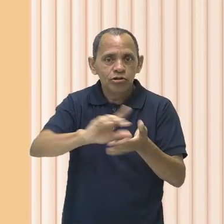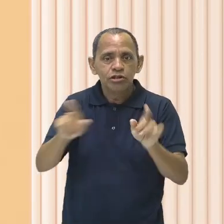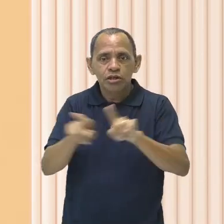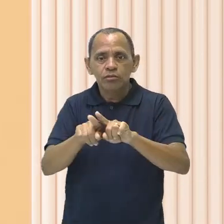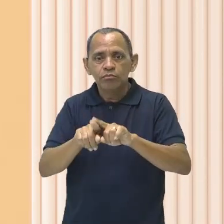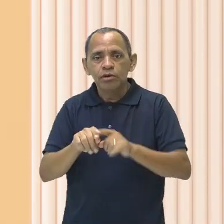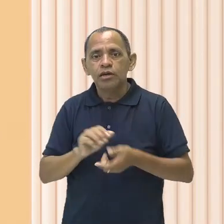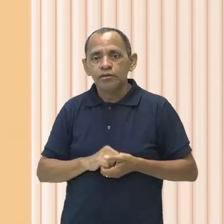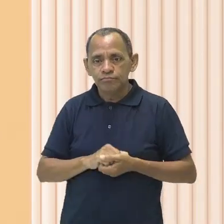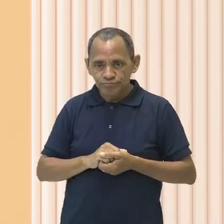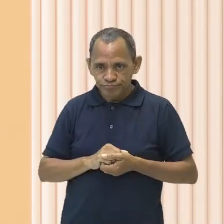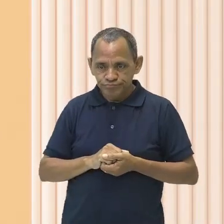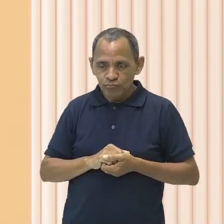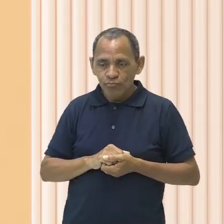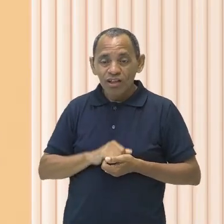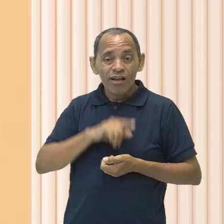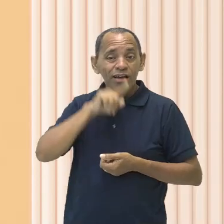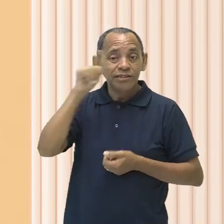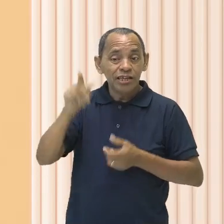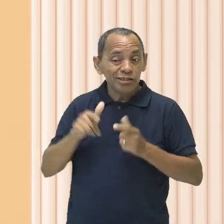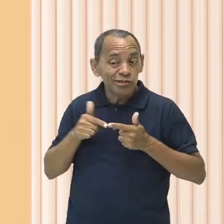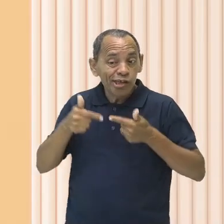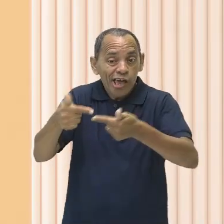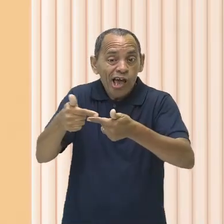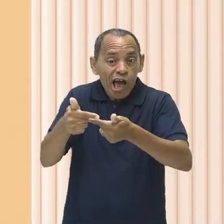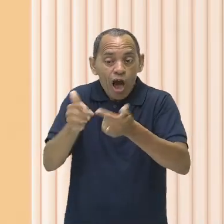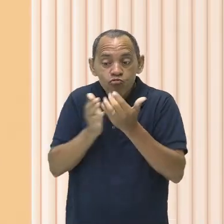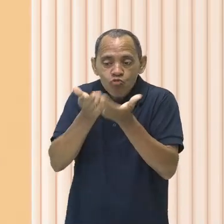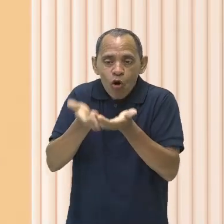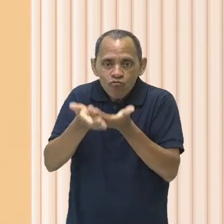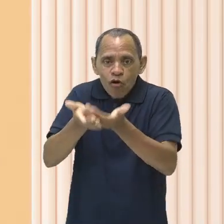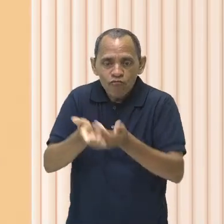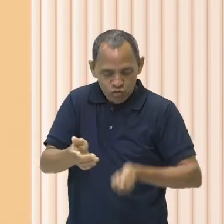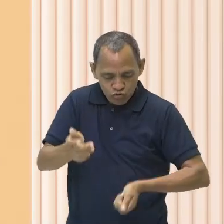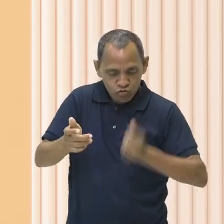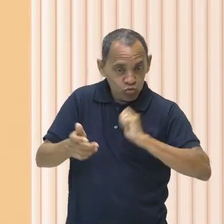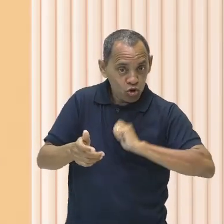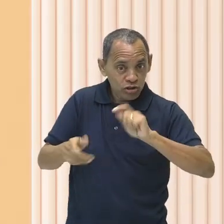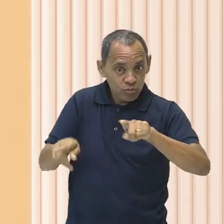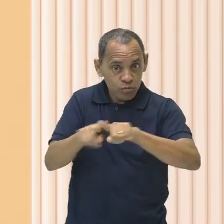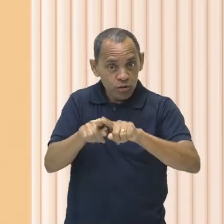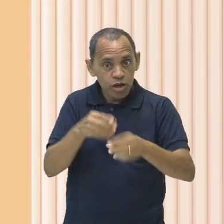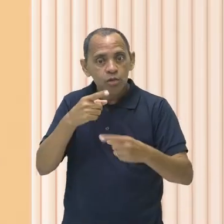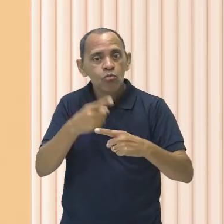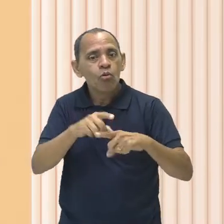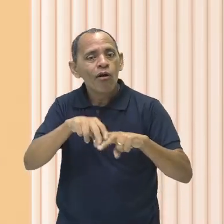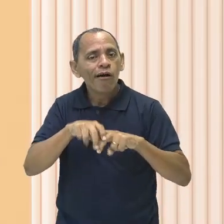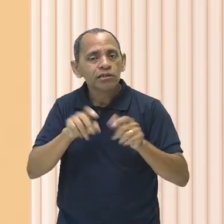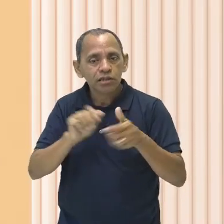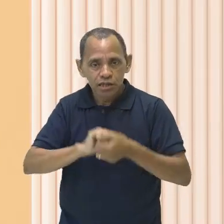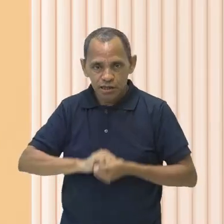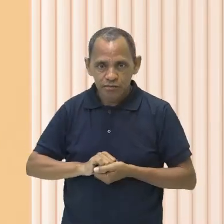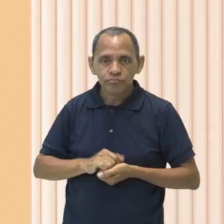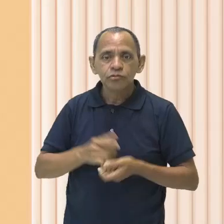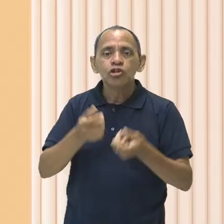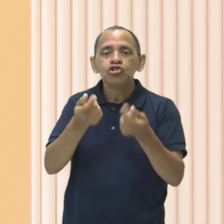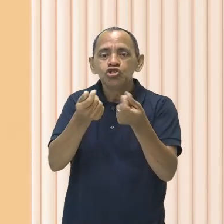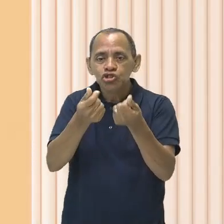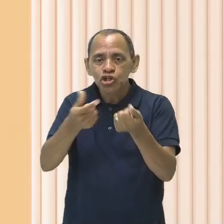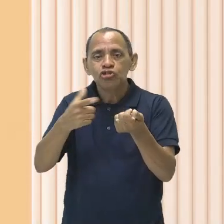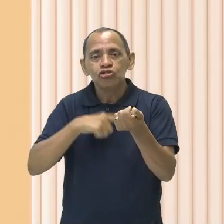saqueando navios espanhóis. Isso mesmo, eles vão saquear navios espanhóis para financiar